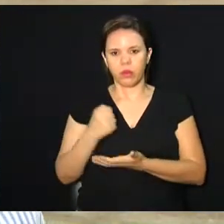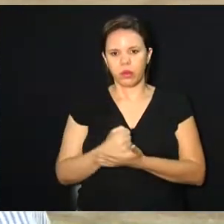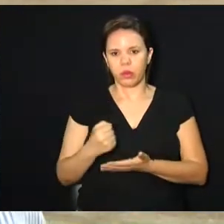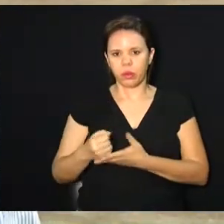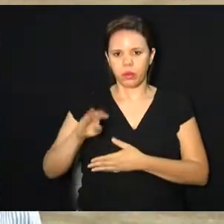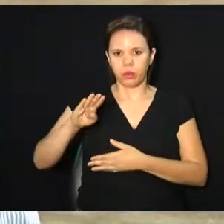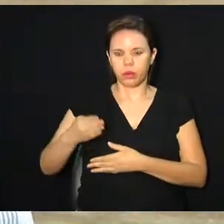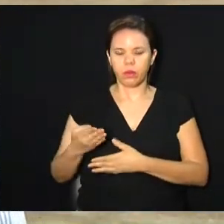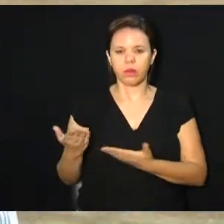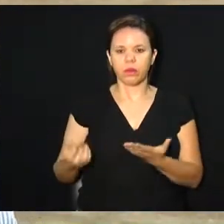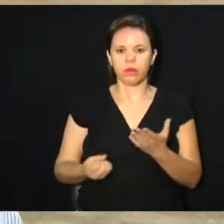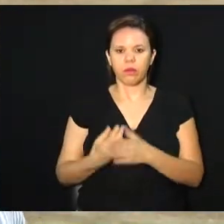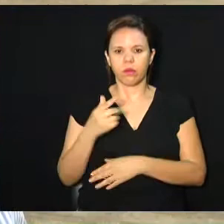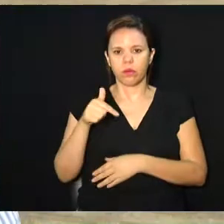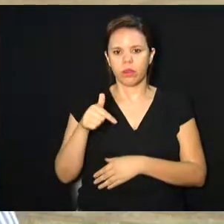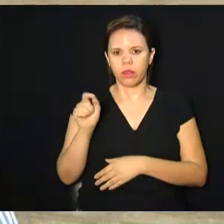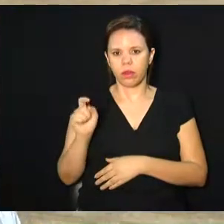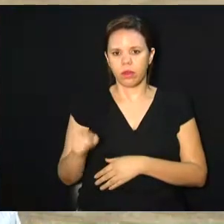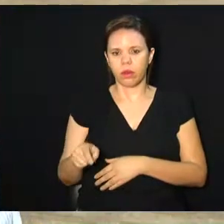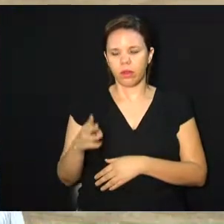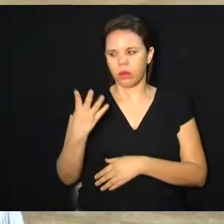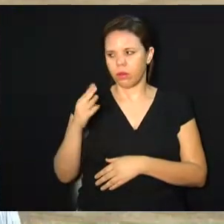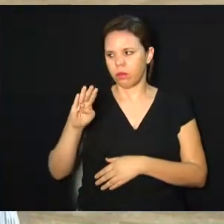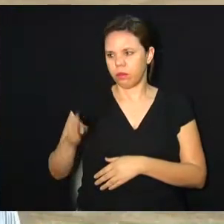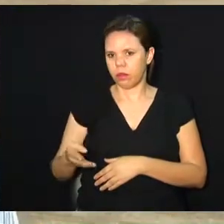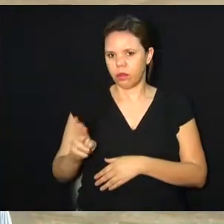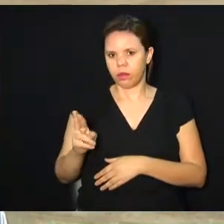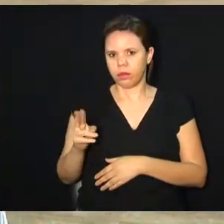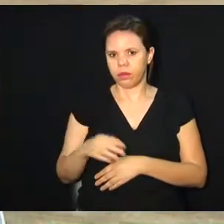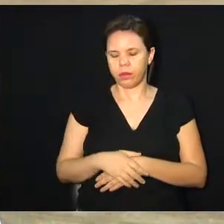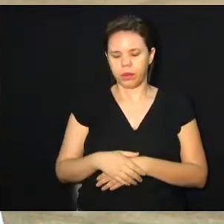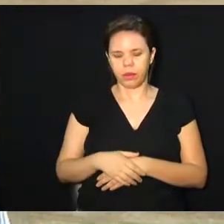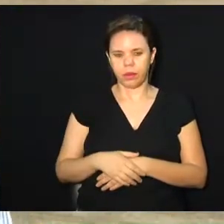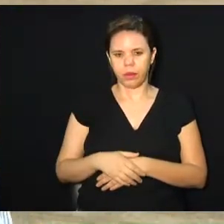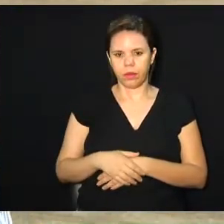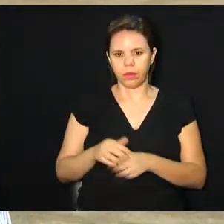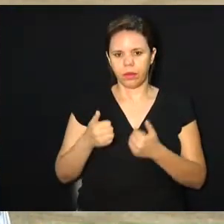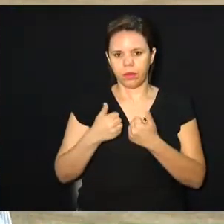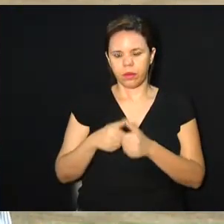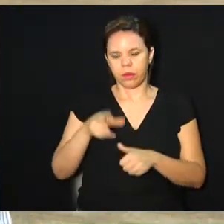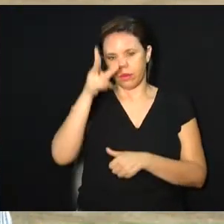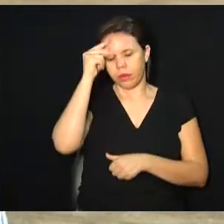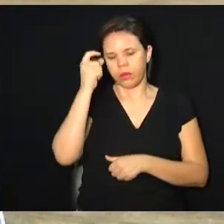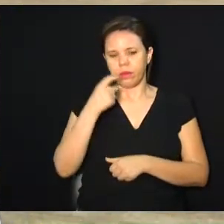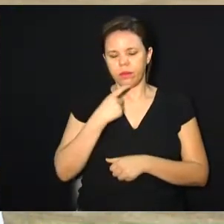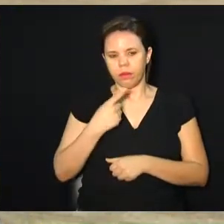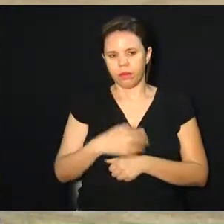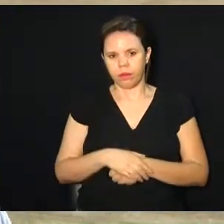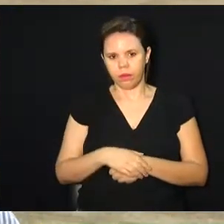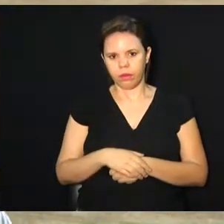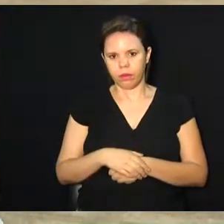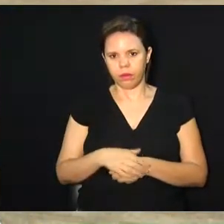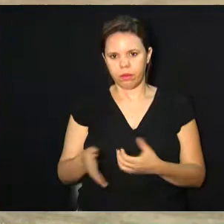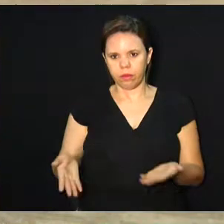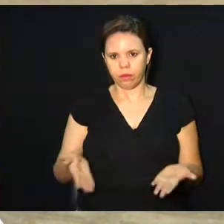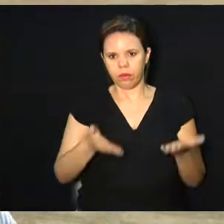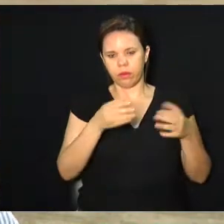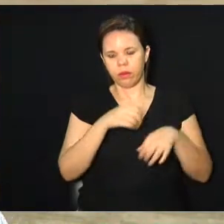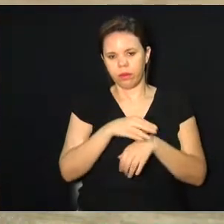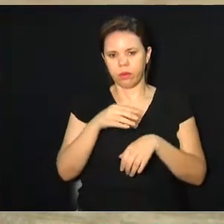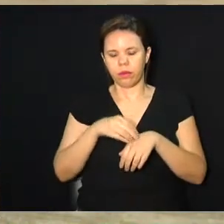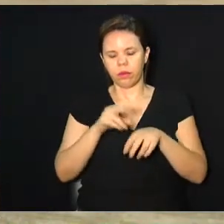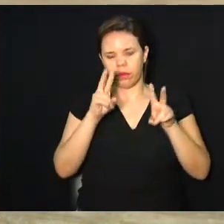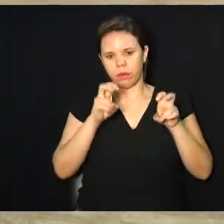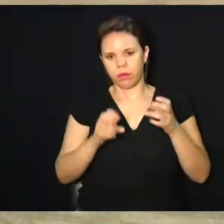bilionária, que envolve mais de 7,4 bilhões de reais, o transporte público de Campinas, que leva, né, como